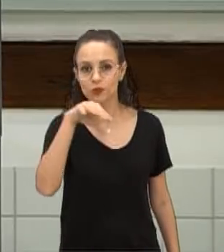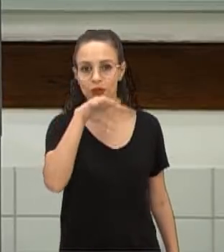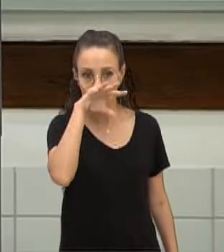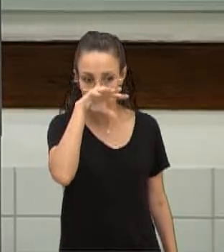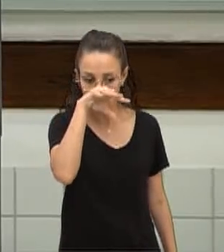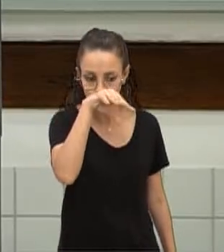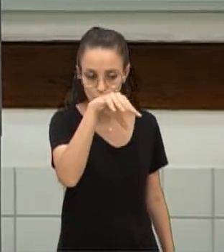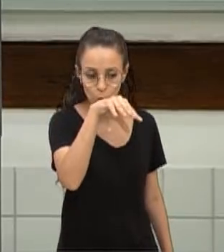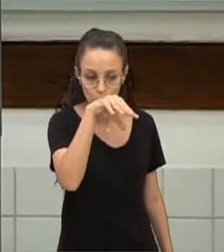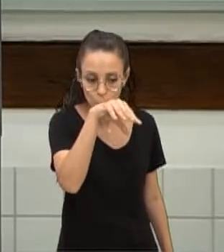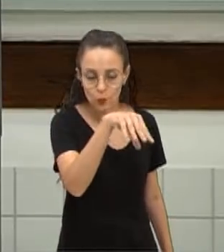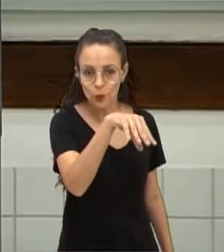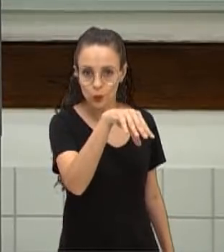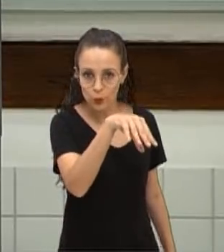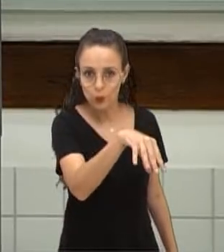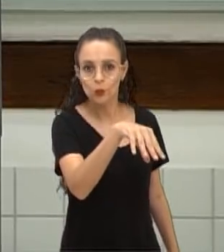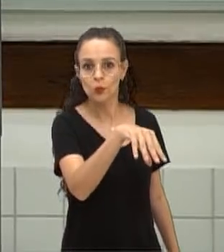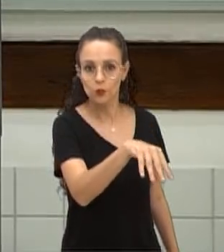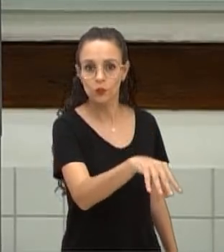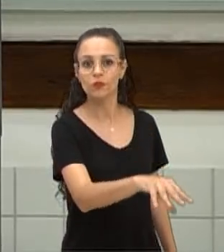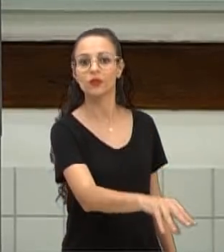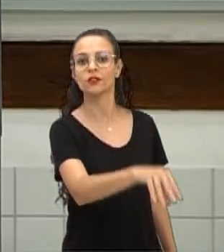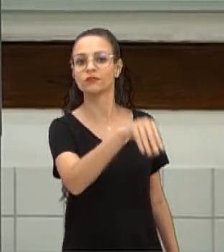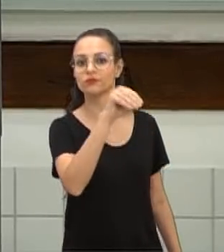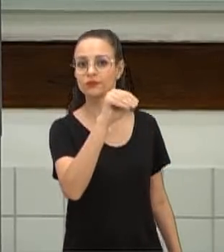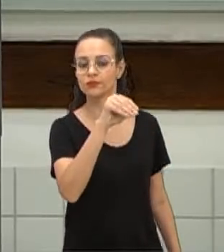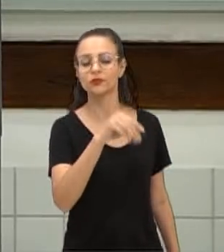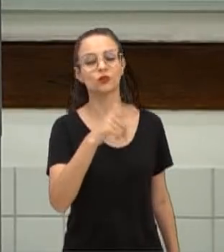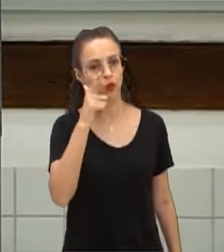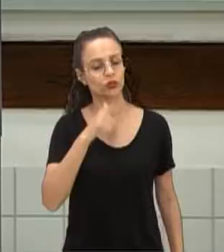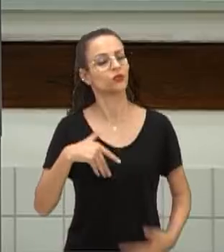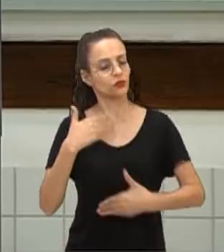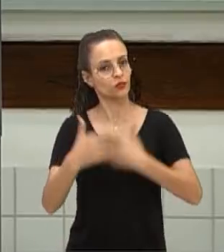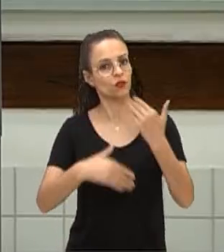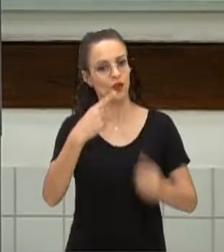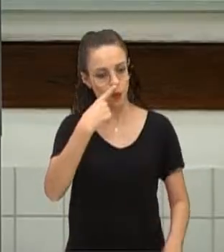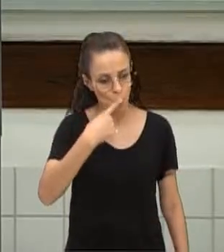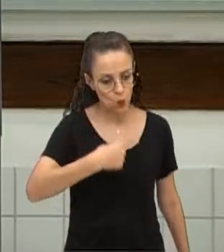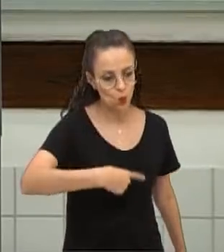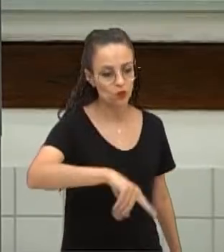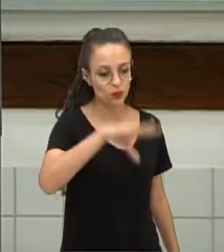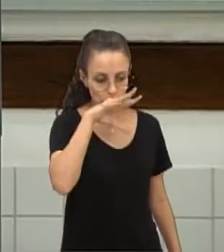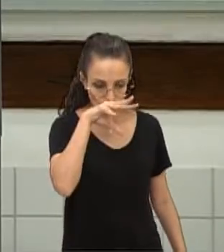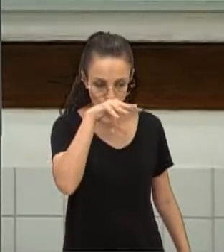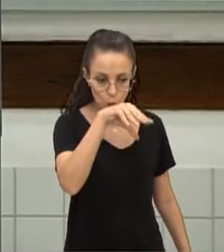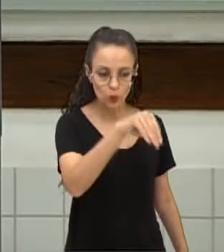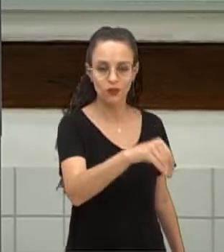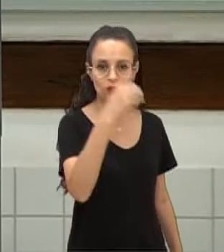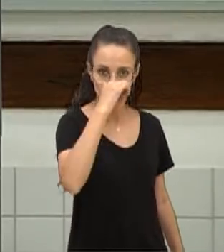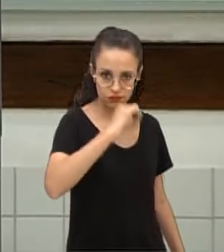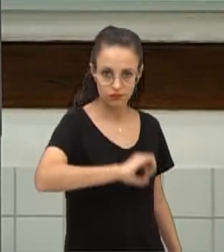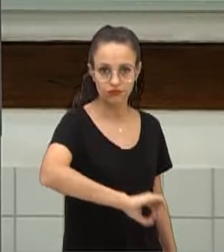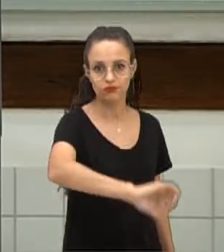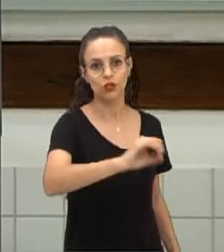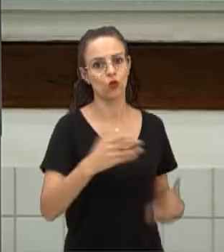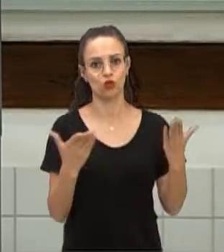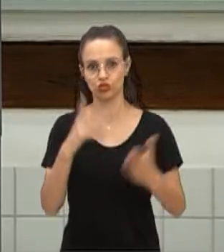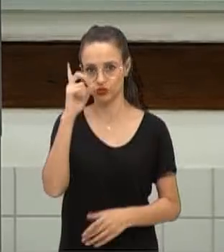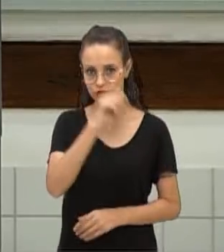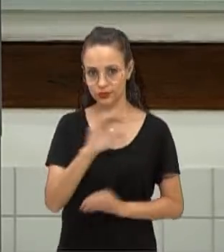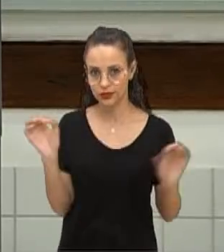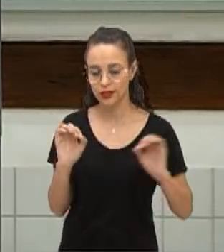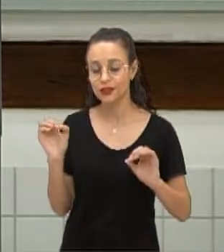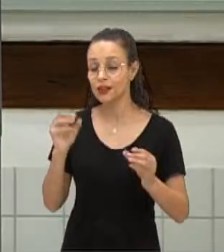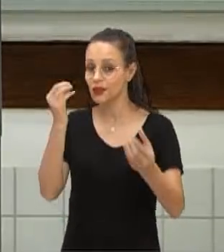profundas nas galerias, ele desenvolveu isso aí. A língua dele ficou super desenvolvida e hoje ele não tem tanta dificuldade.